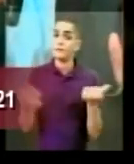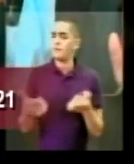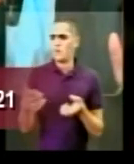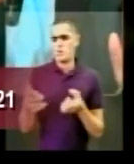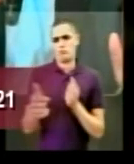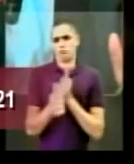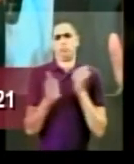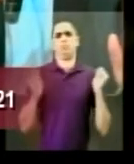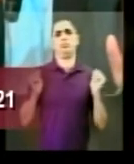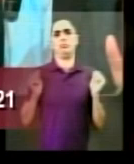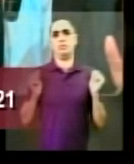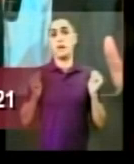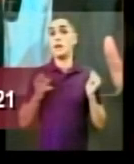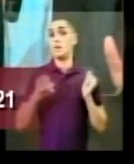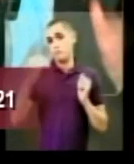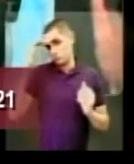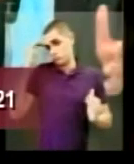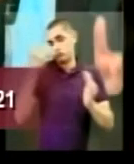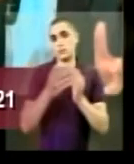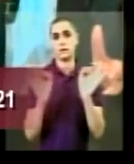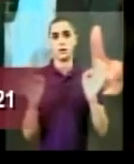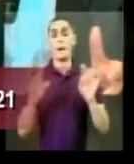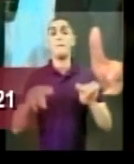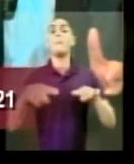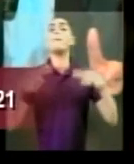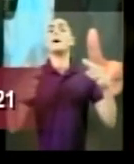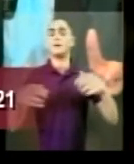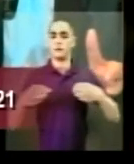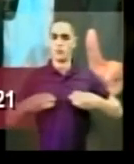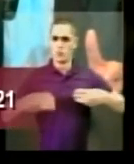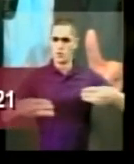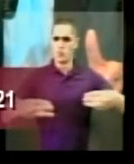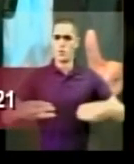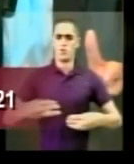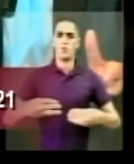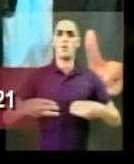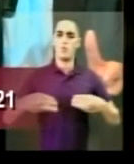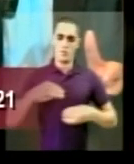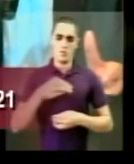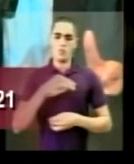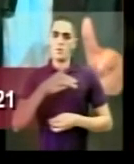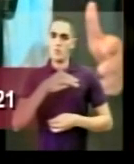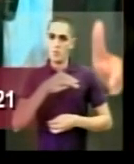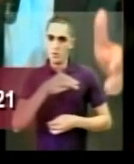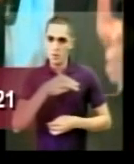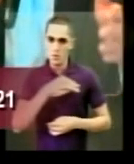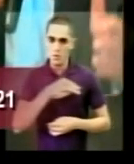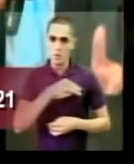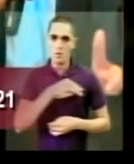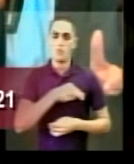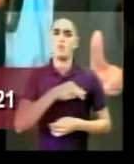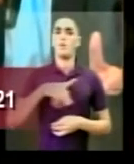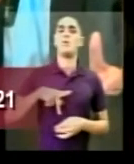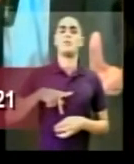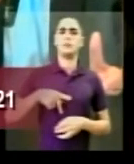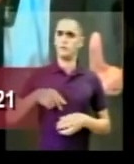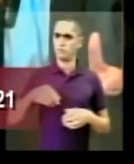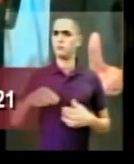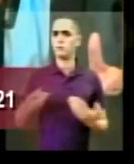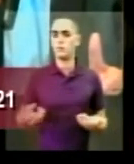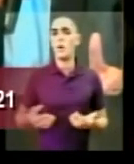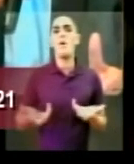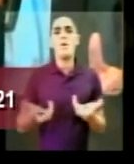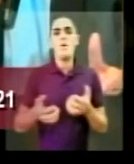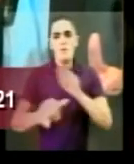estão desobedecendo. O Ministério Público provavelmente vai agir. Eu quero dizer que São José do Rio